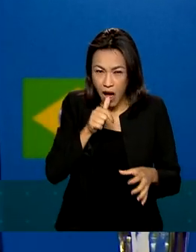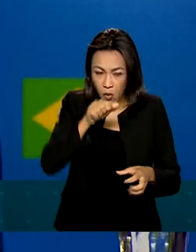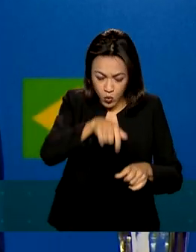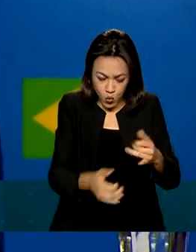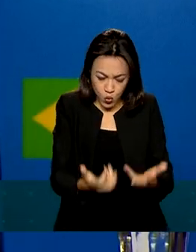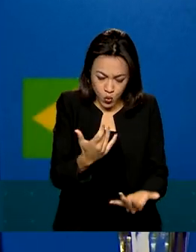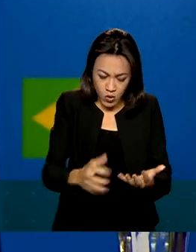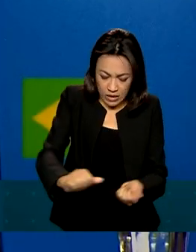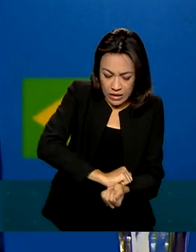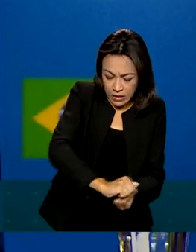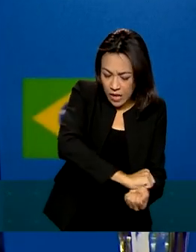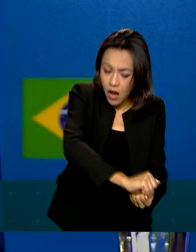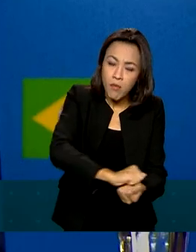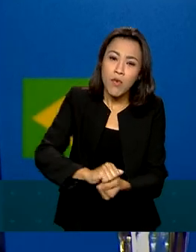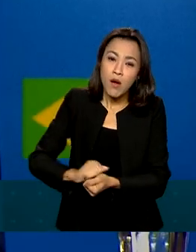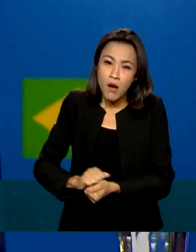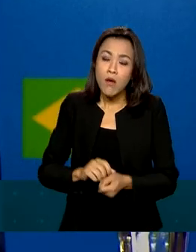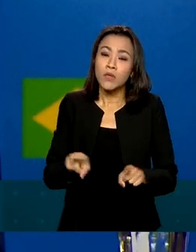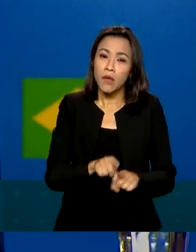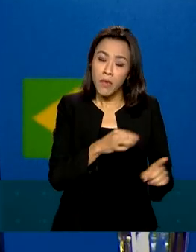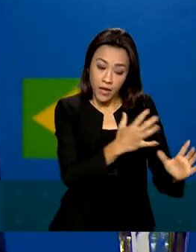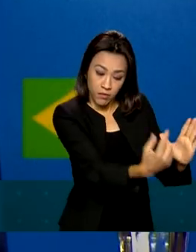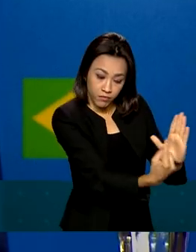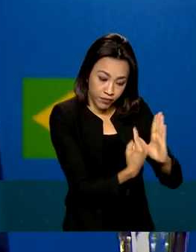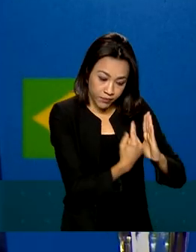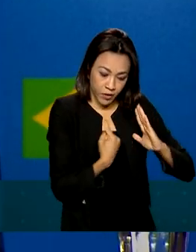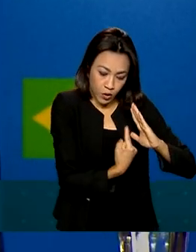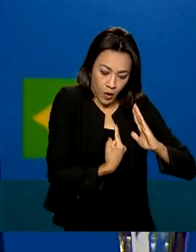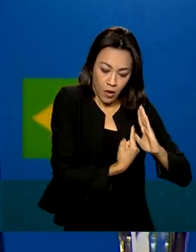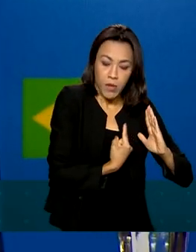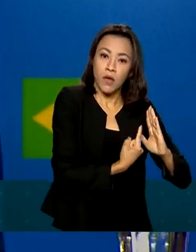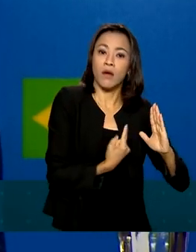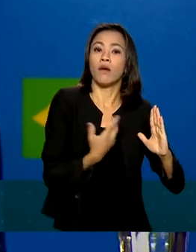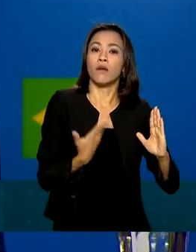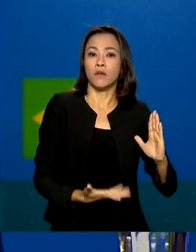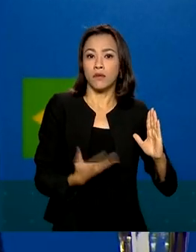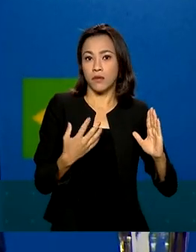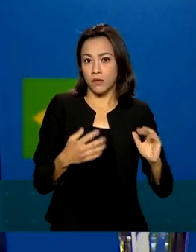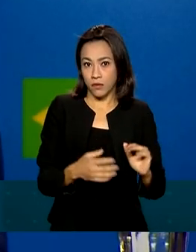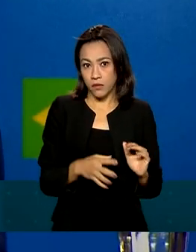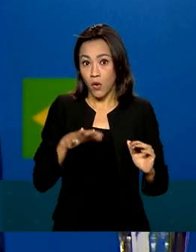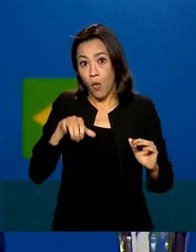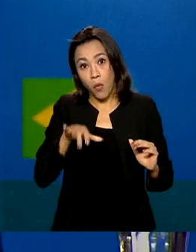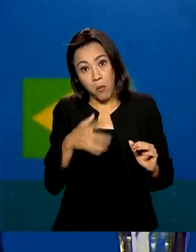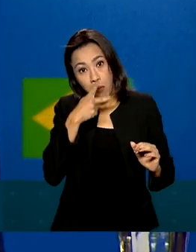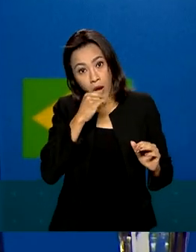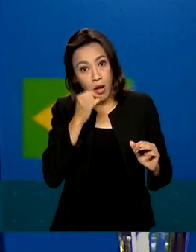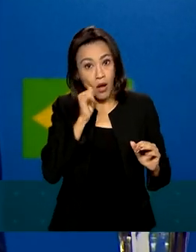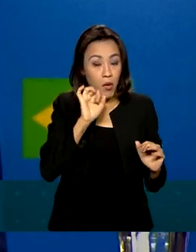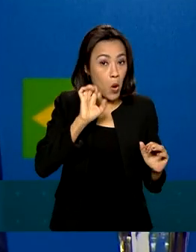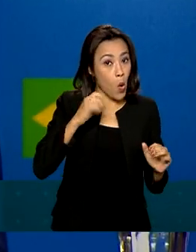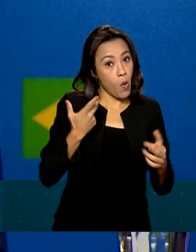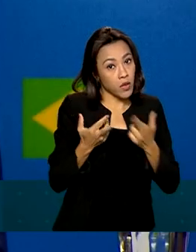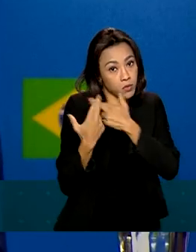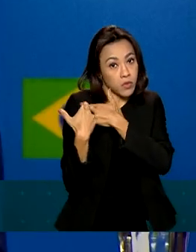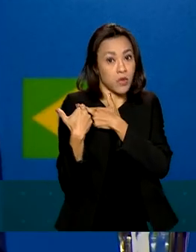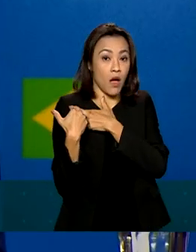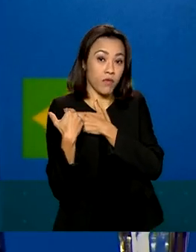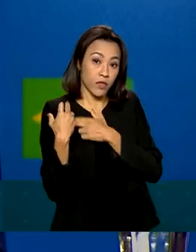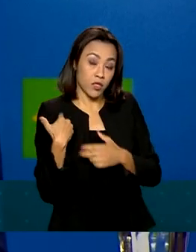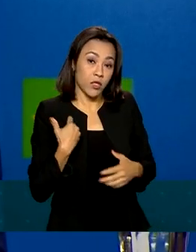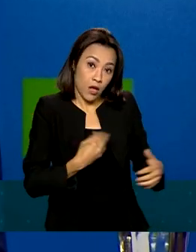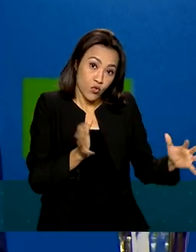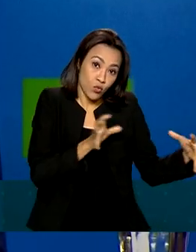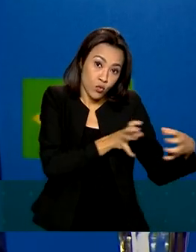sabão, né, com o isolamento da criança, os pais, né, os pais ou responsáveis, aqueles que conviverem com a criança, a